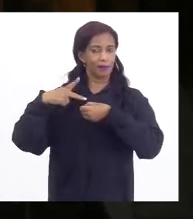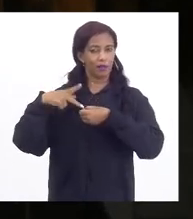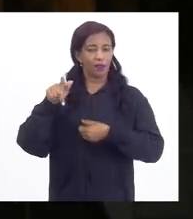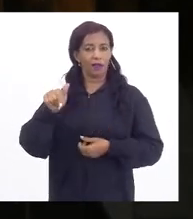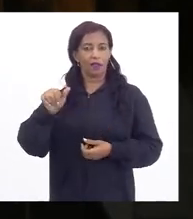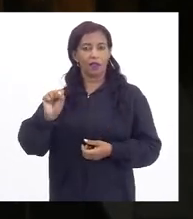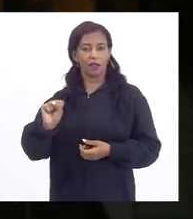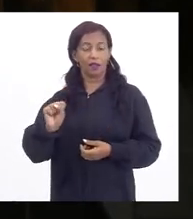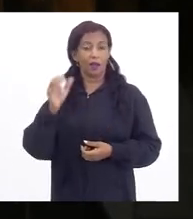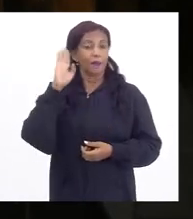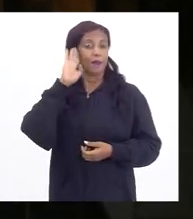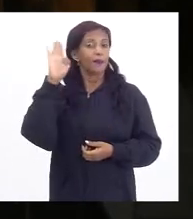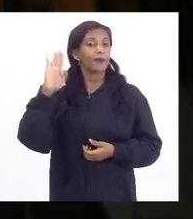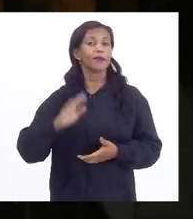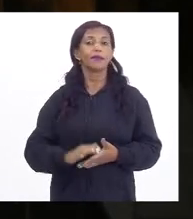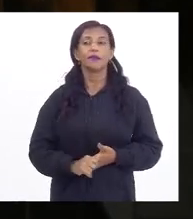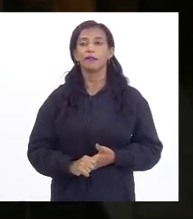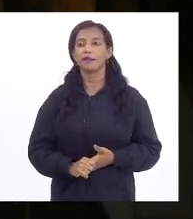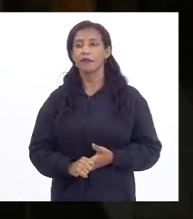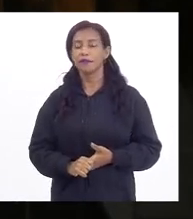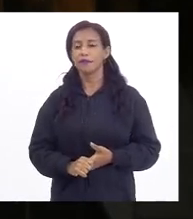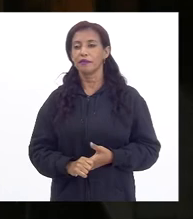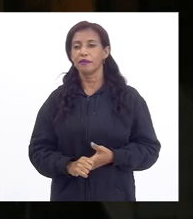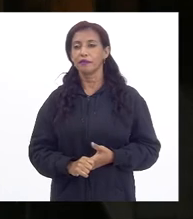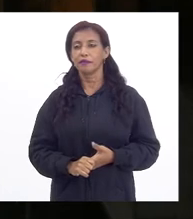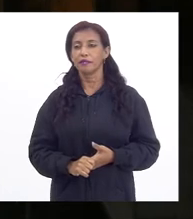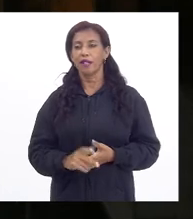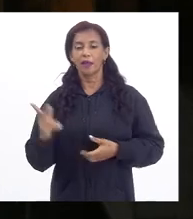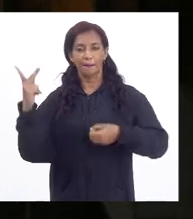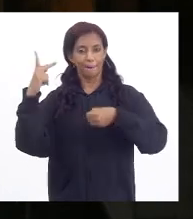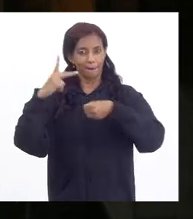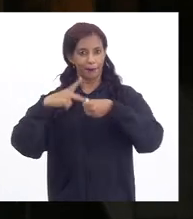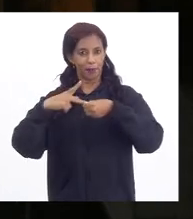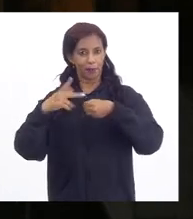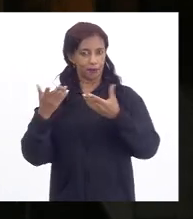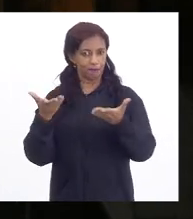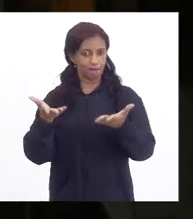gás, principalmente a Petrobras.